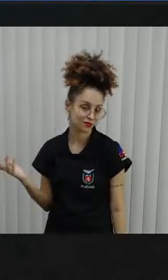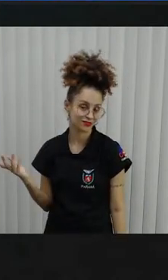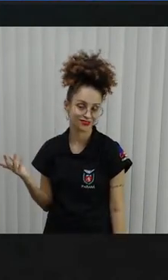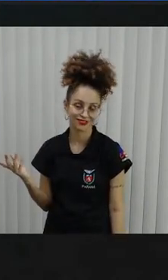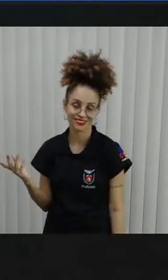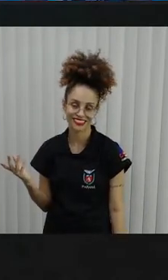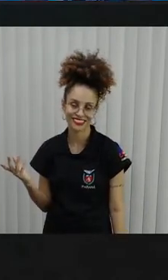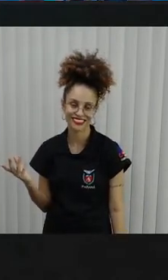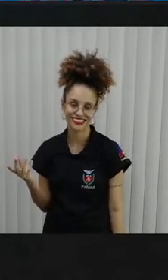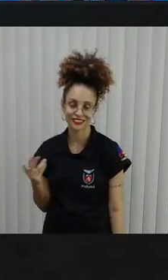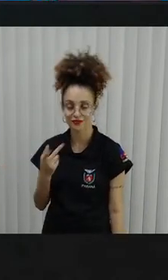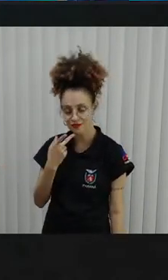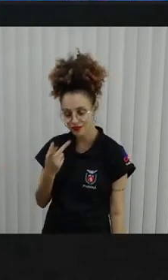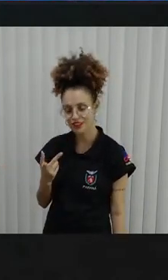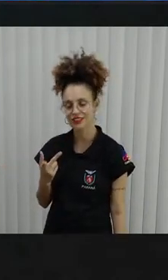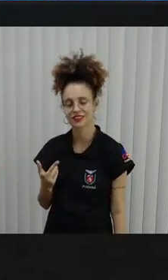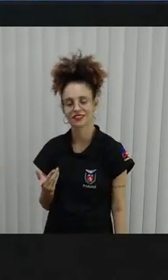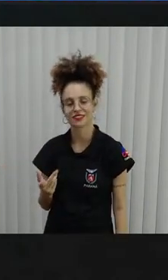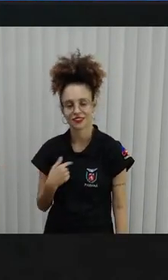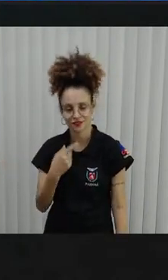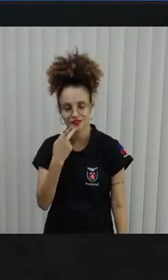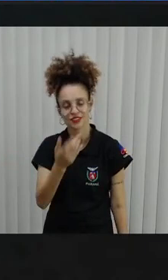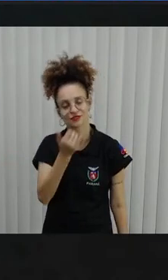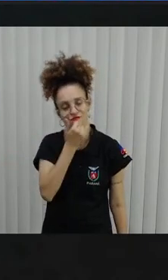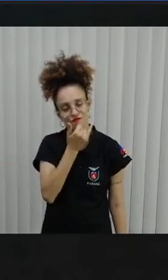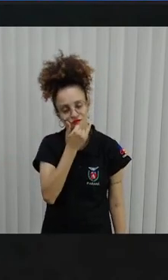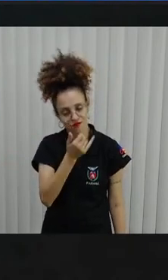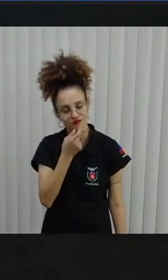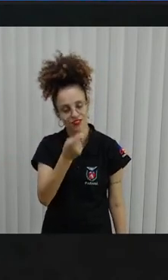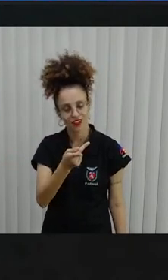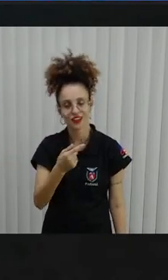bug. Tá, fala, Luma.